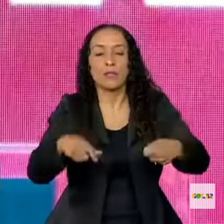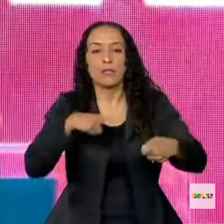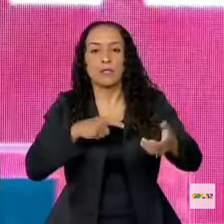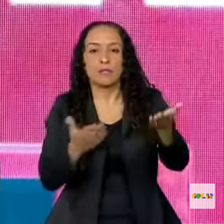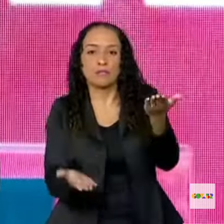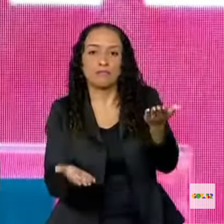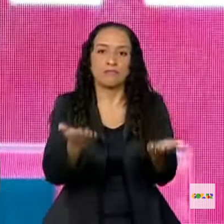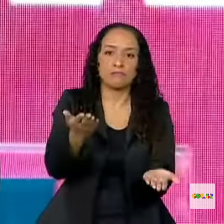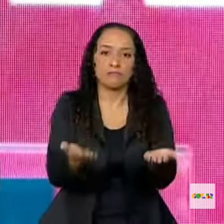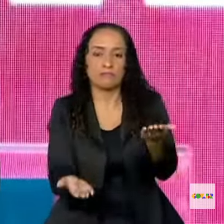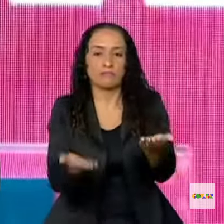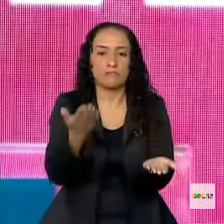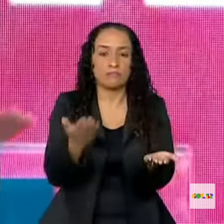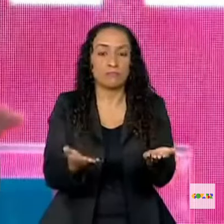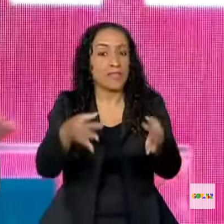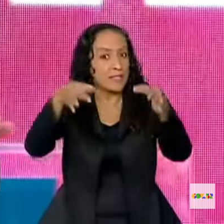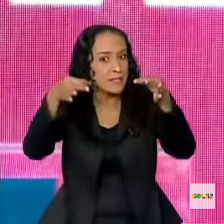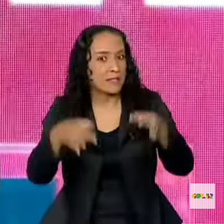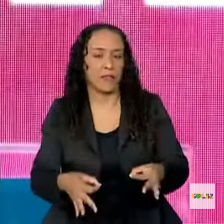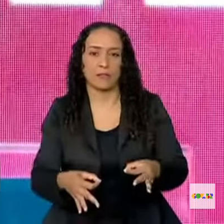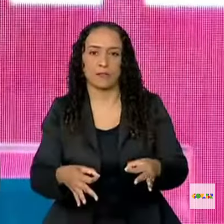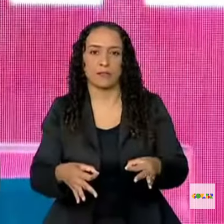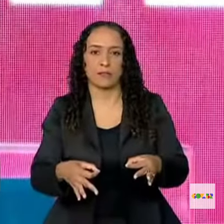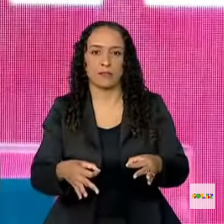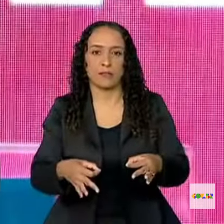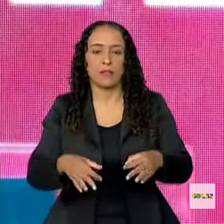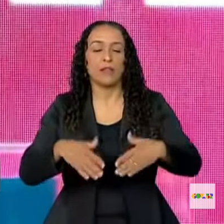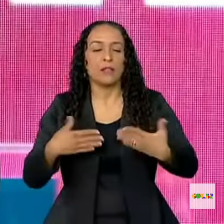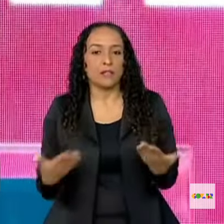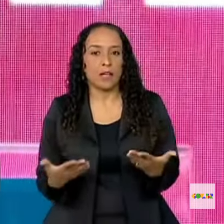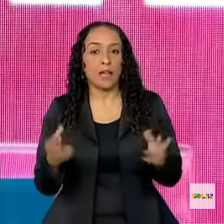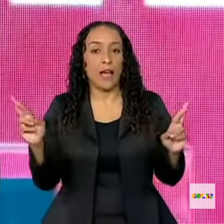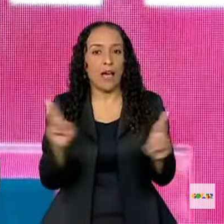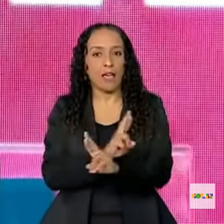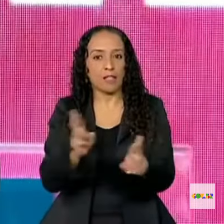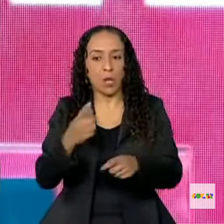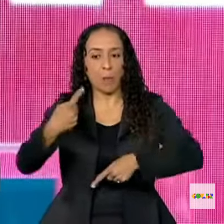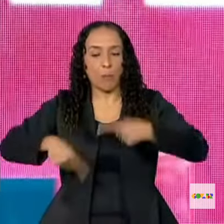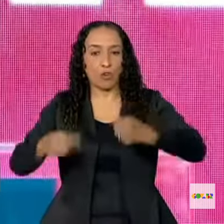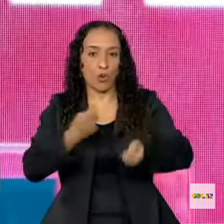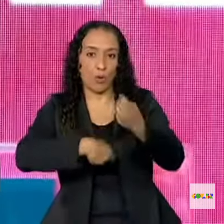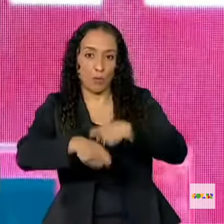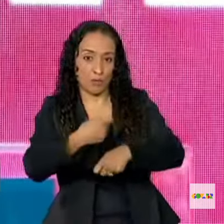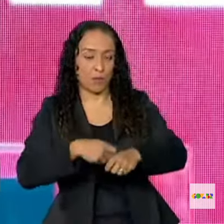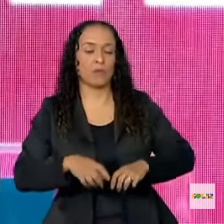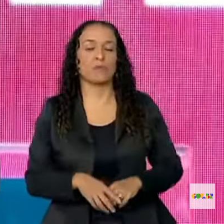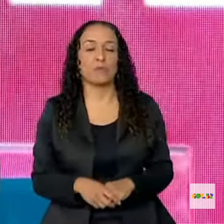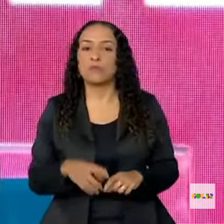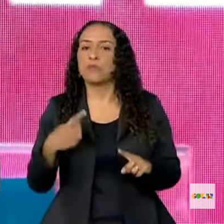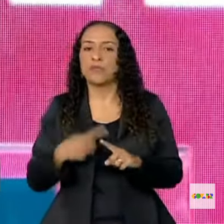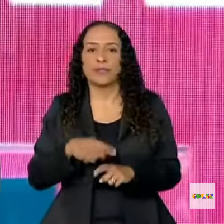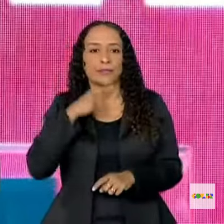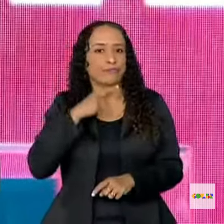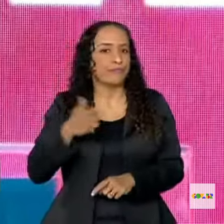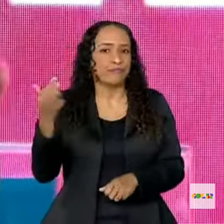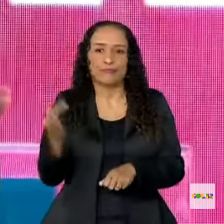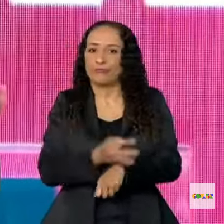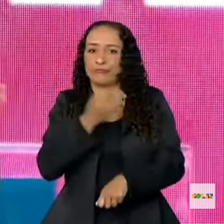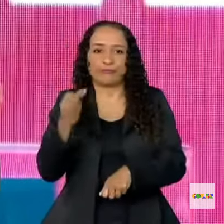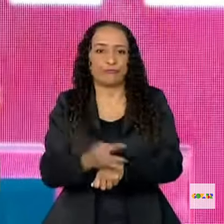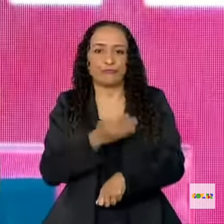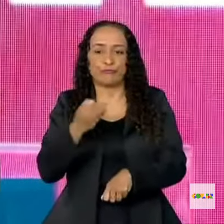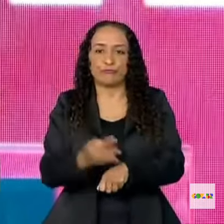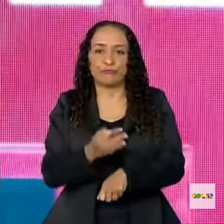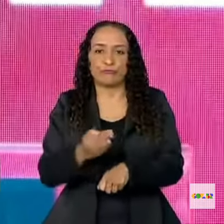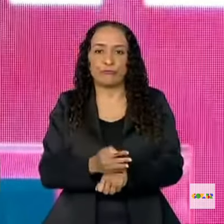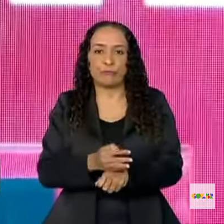um balanço equilibrado sabe nessa relação política comercial Porque ninguém aguenta ter déficit a